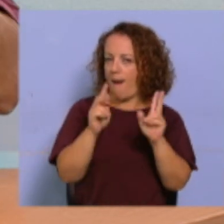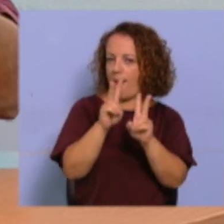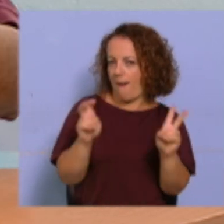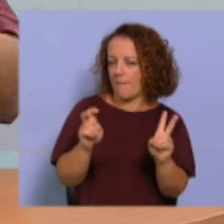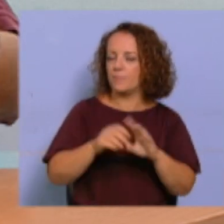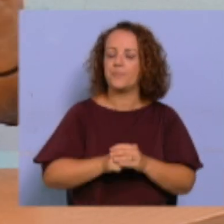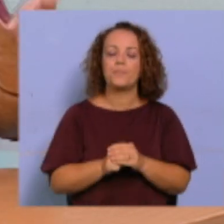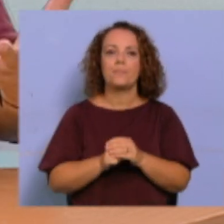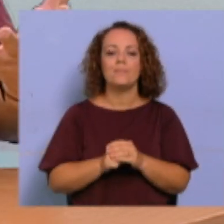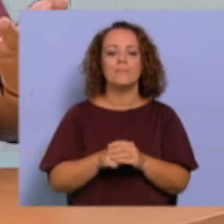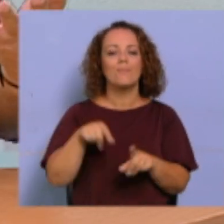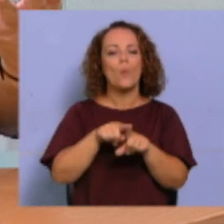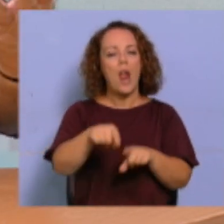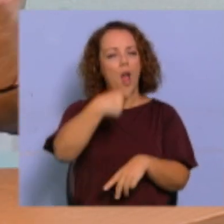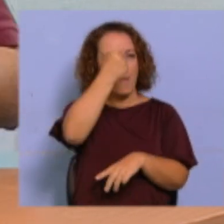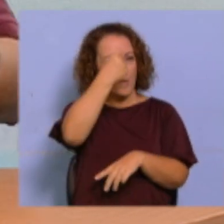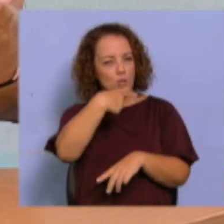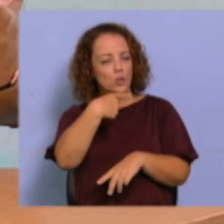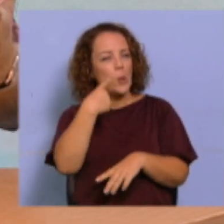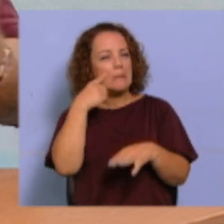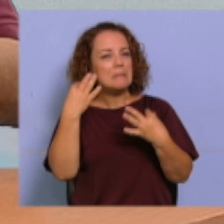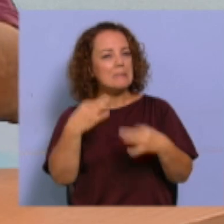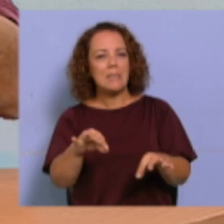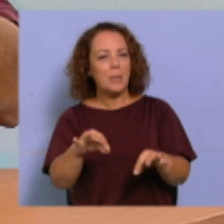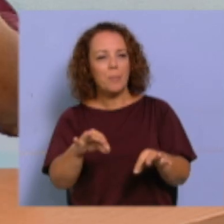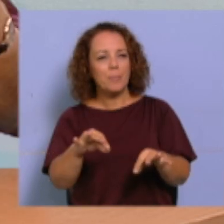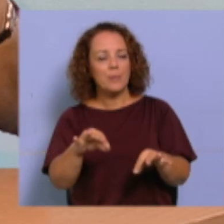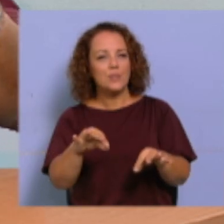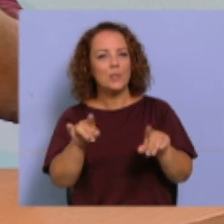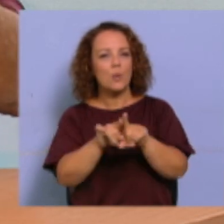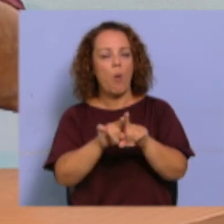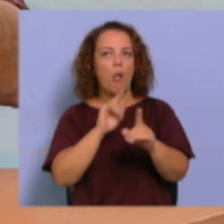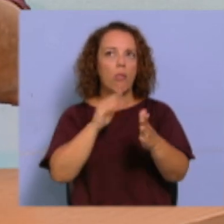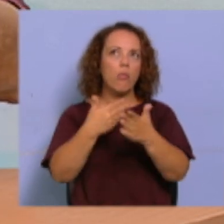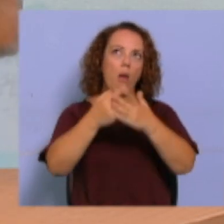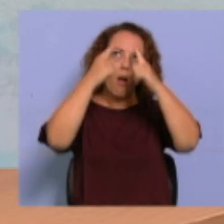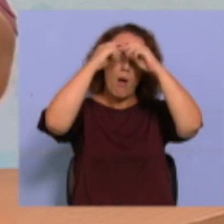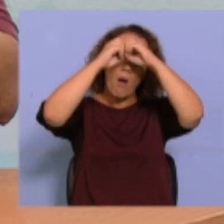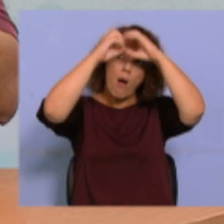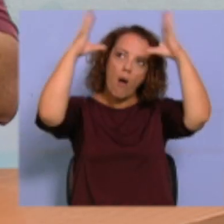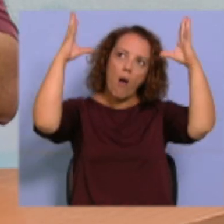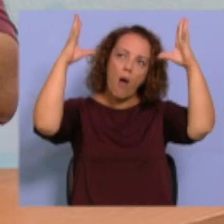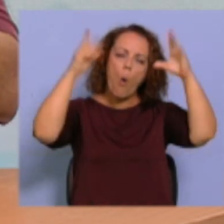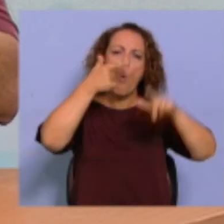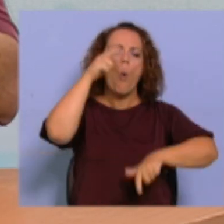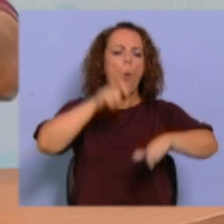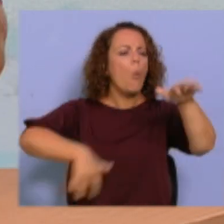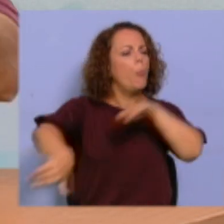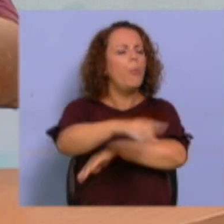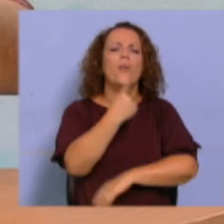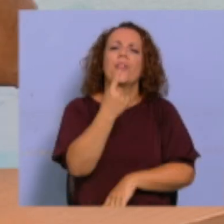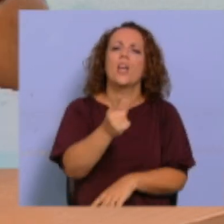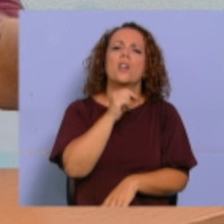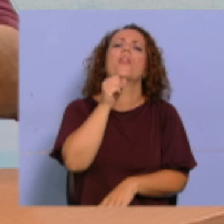portanto, é uma parábola muito simples, a lembrar coisas, afinal, aquilo que o povo diz. Nós